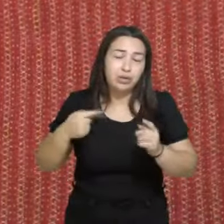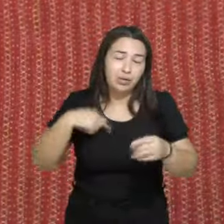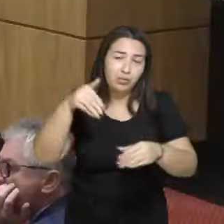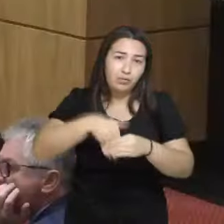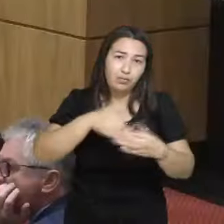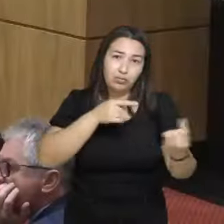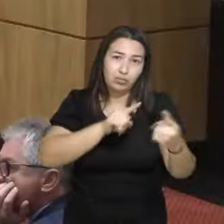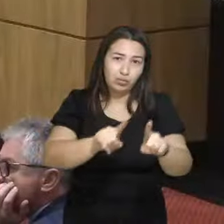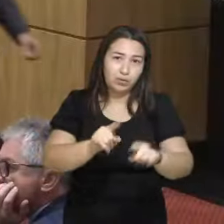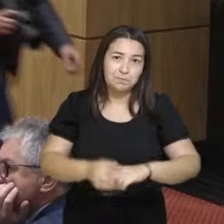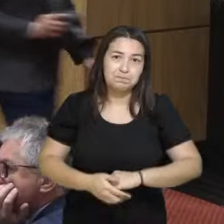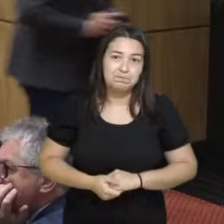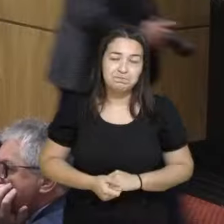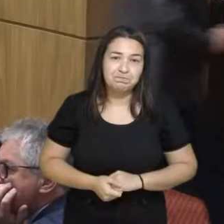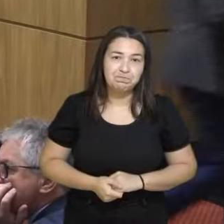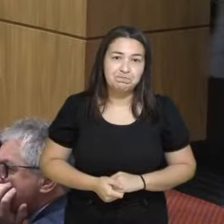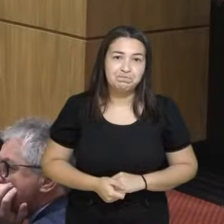Obrigado.